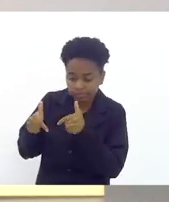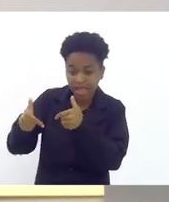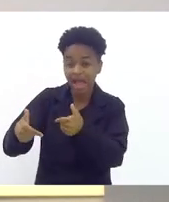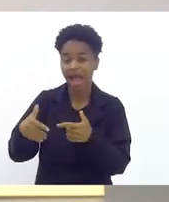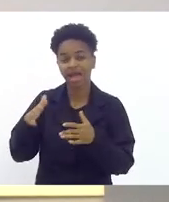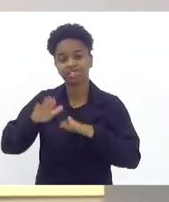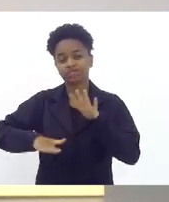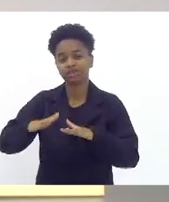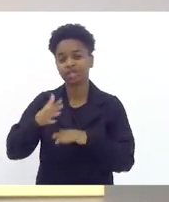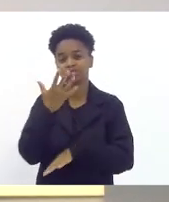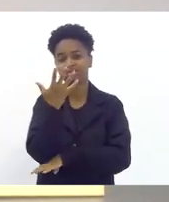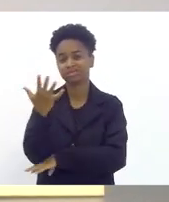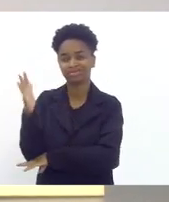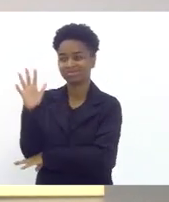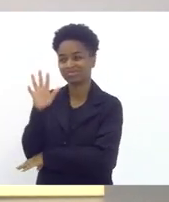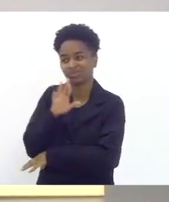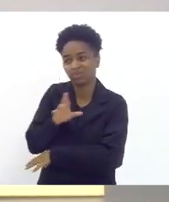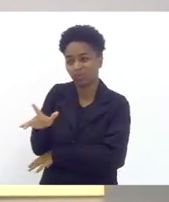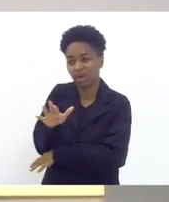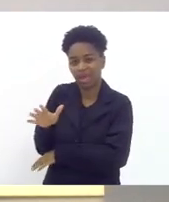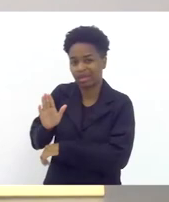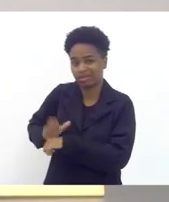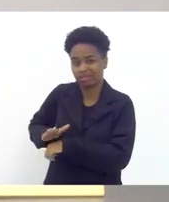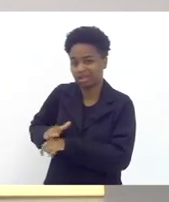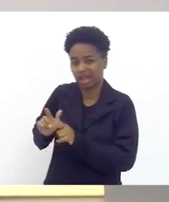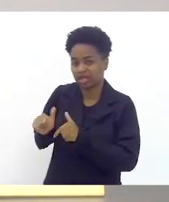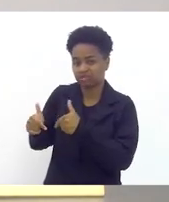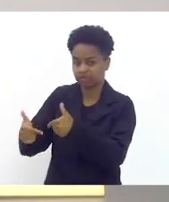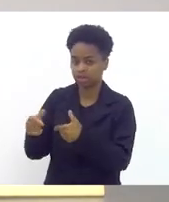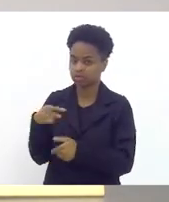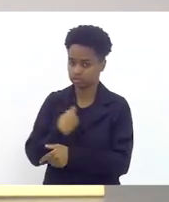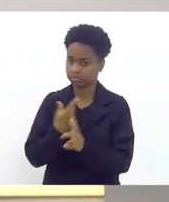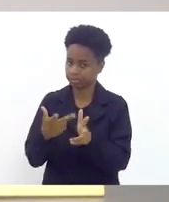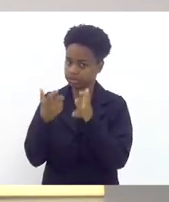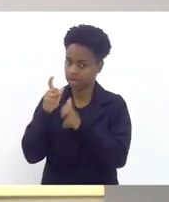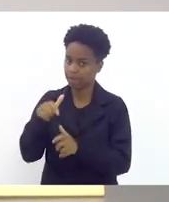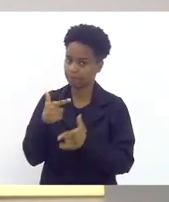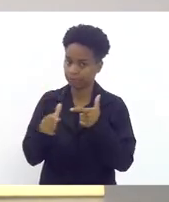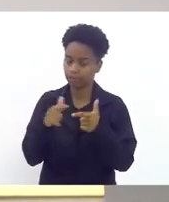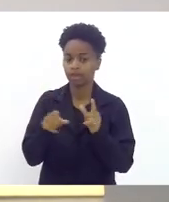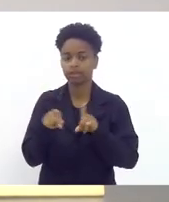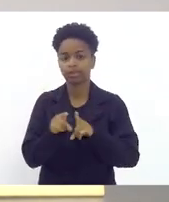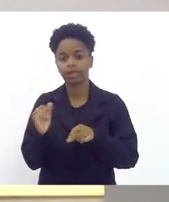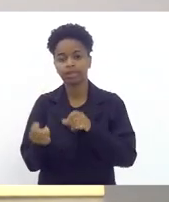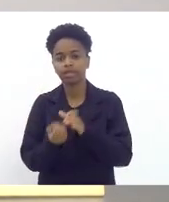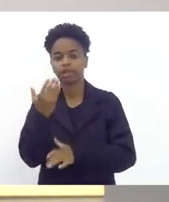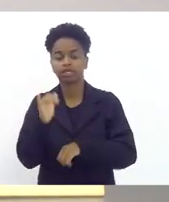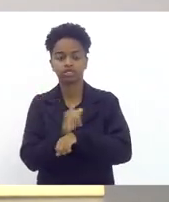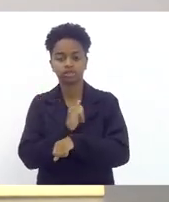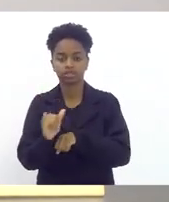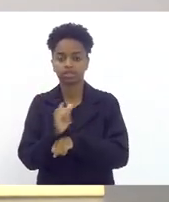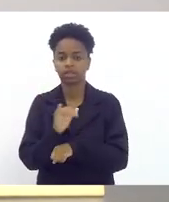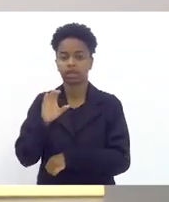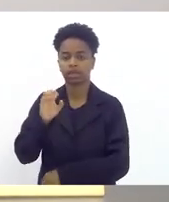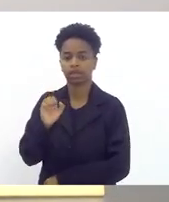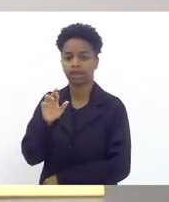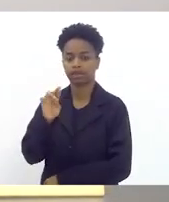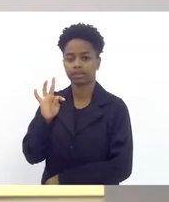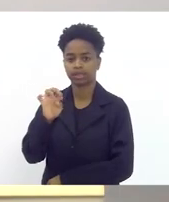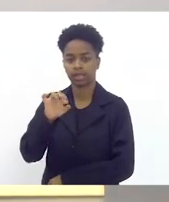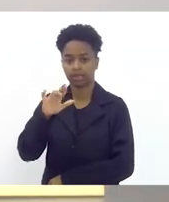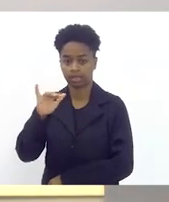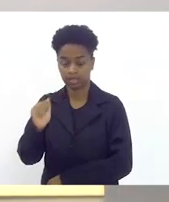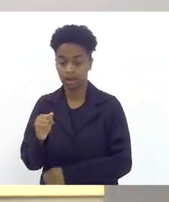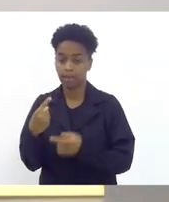natureza da do da atividade dele que a gente vinha que isso era um problema foi criado então o mecanismo da carteira no qual é